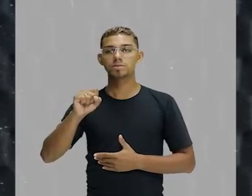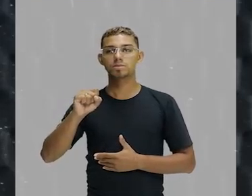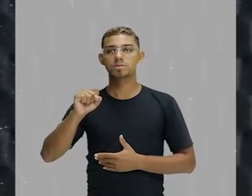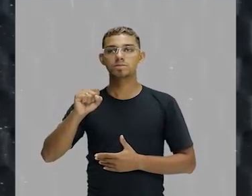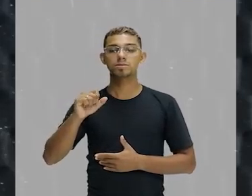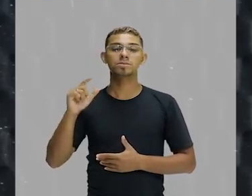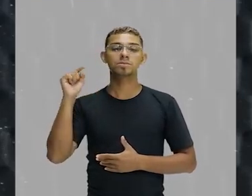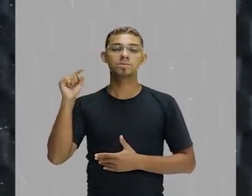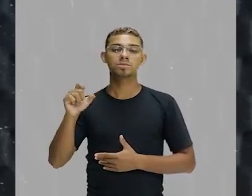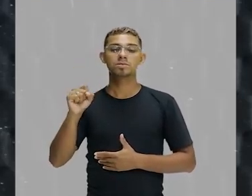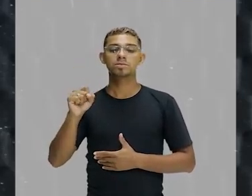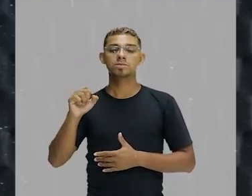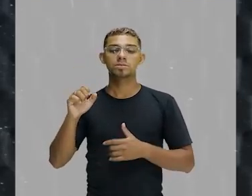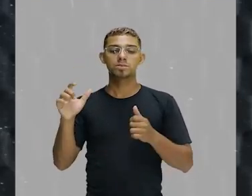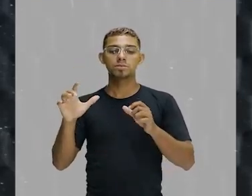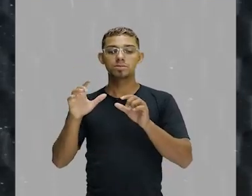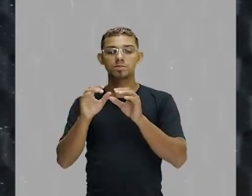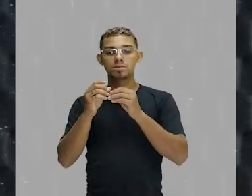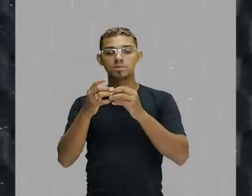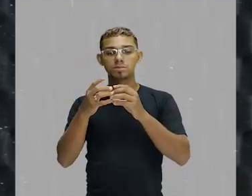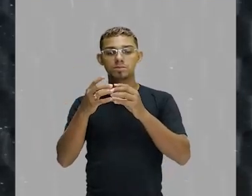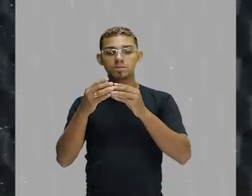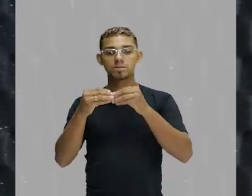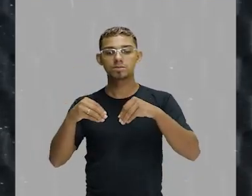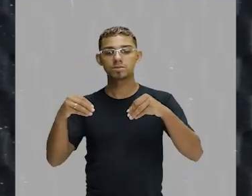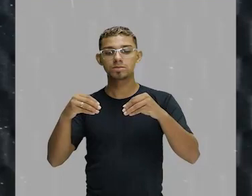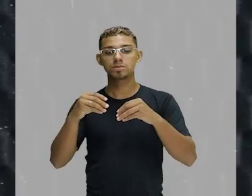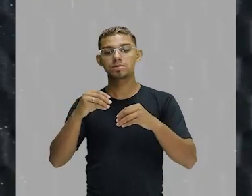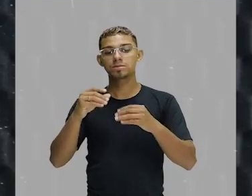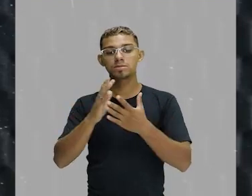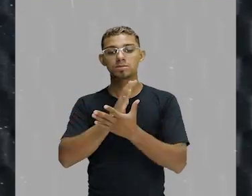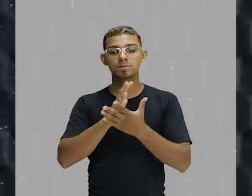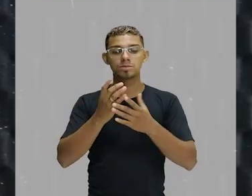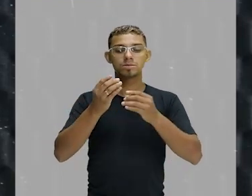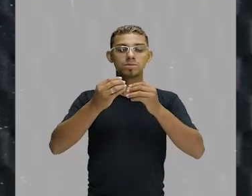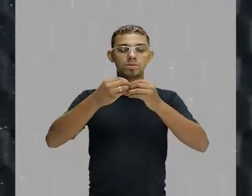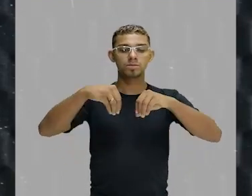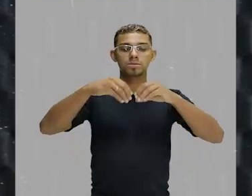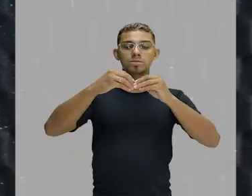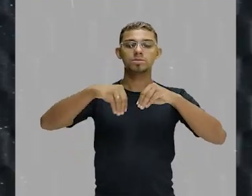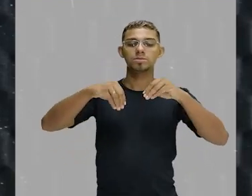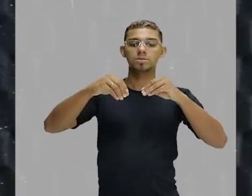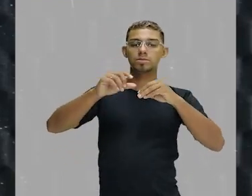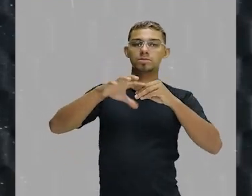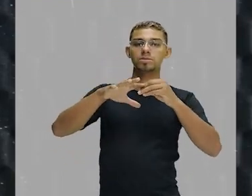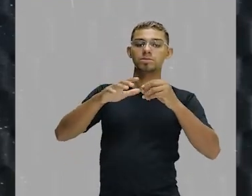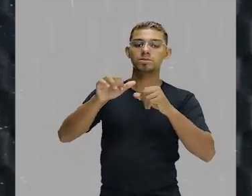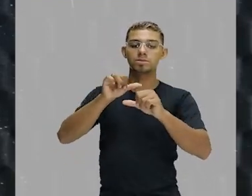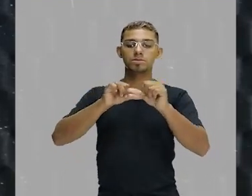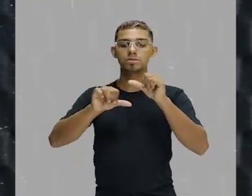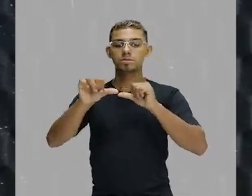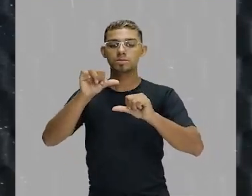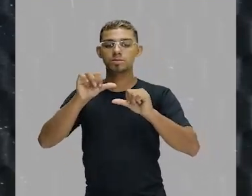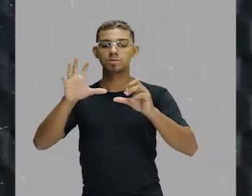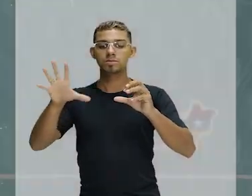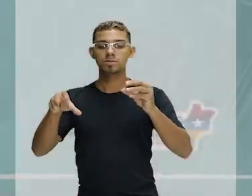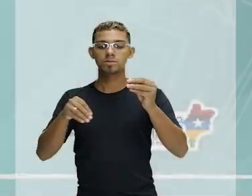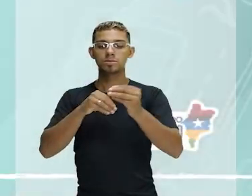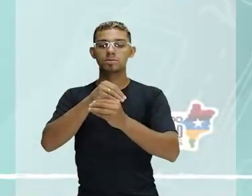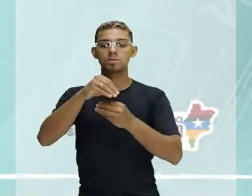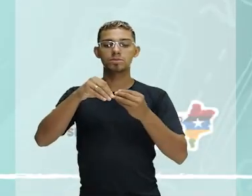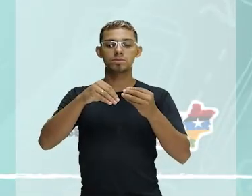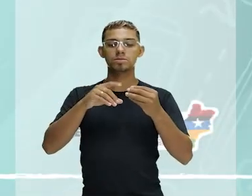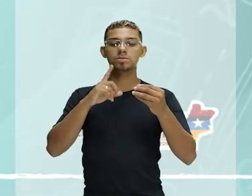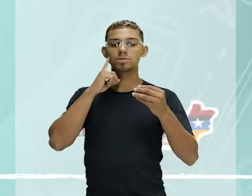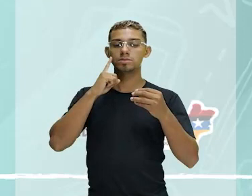vão sofrer quebra dos seus, alguns pedaços deles vão sofrer uma quebra e eles vão trocar de pedaços entre si. E aí